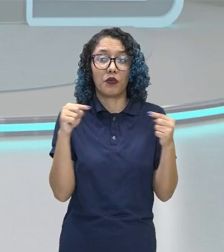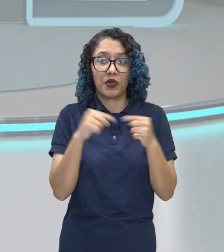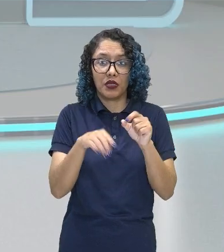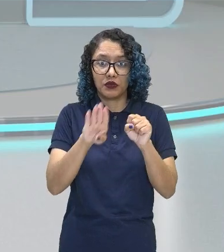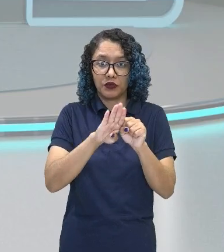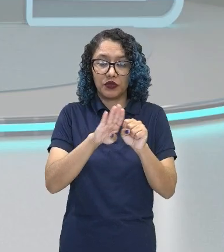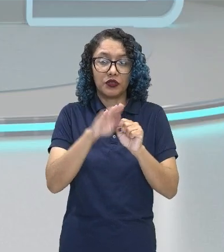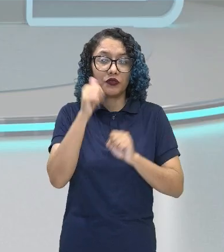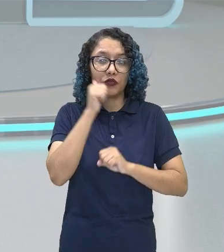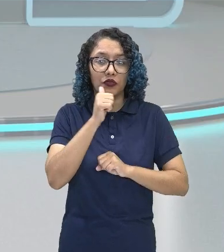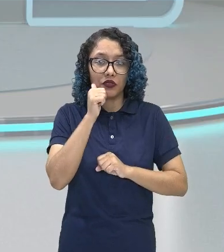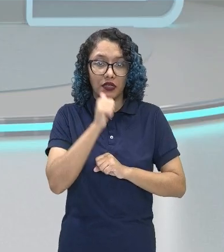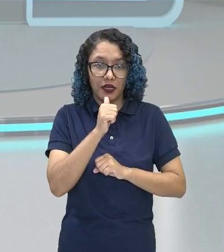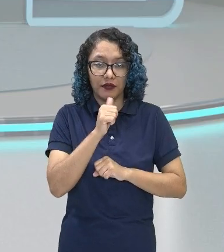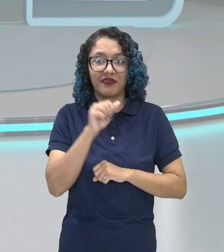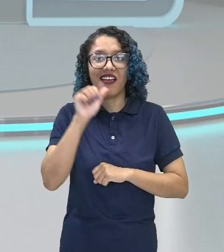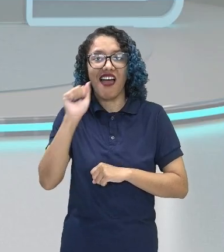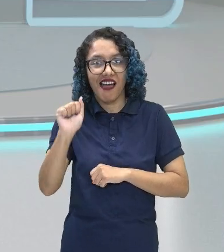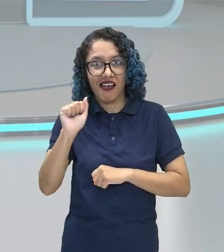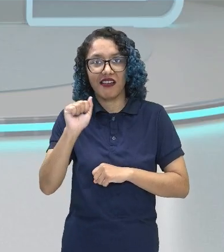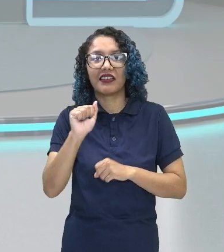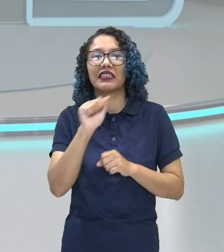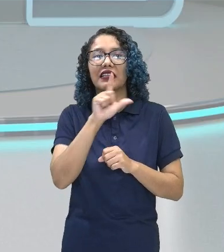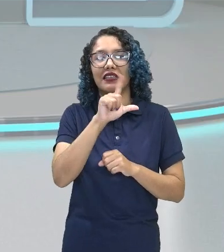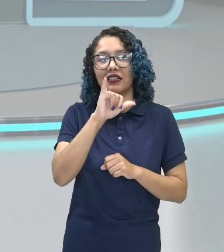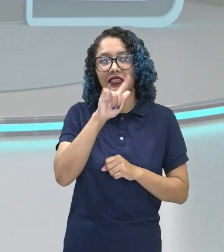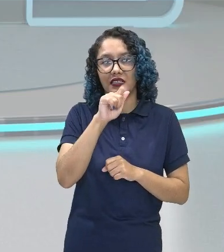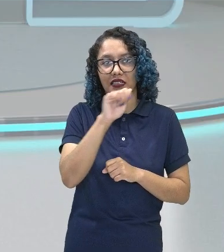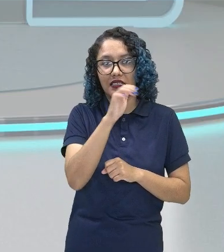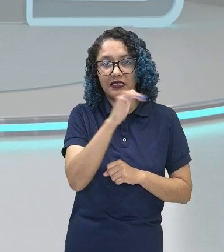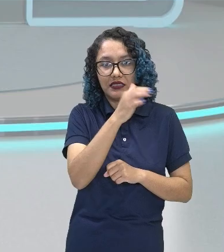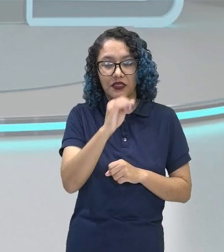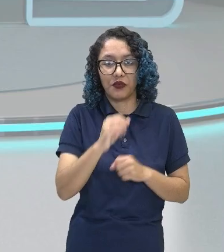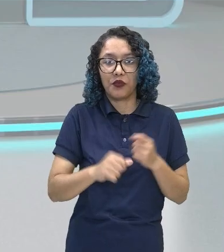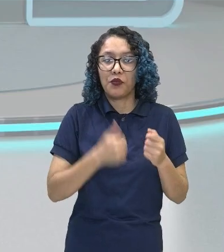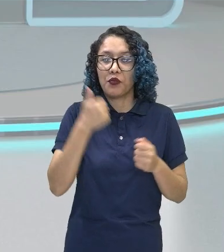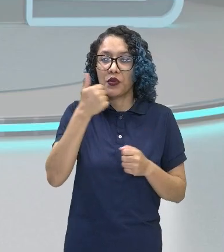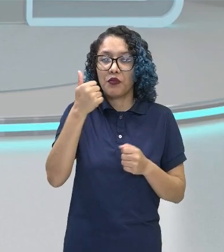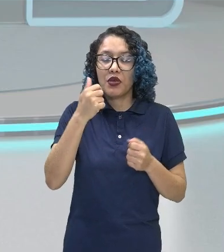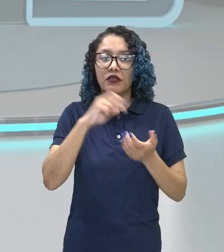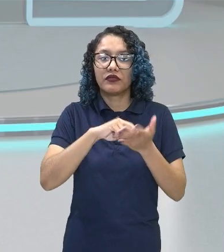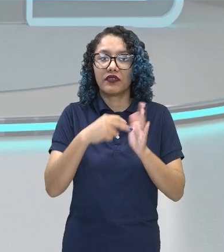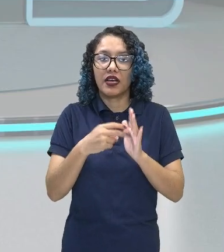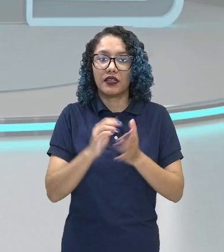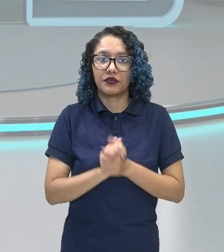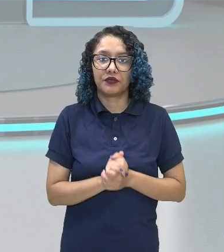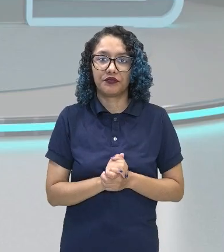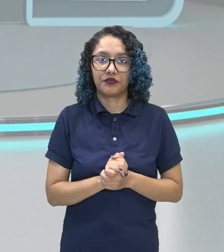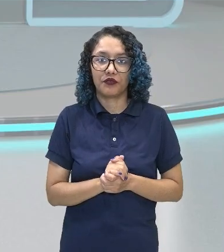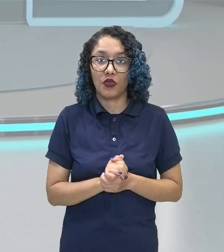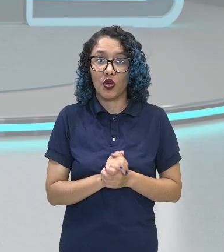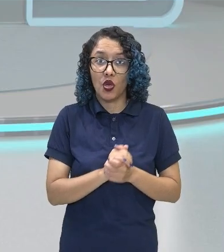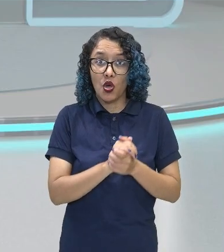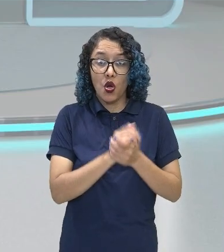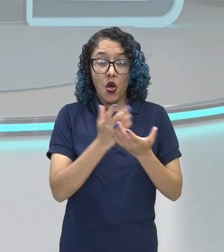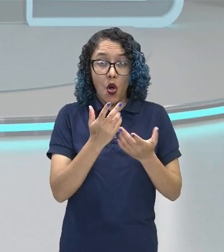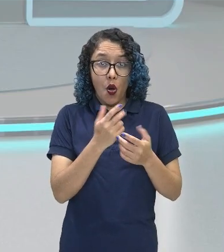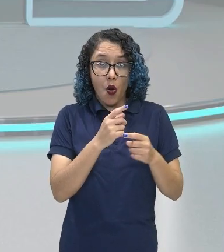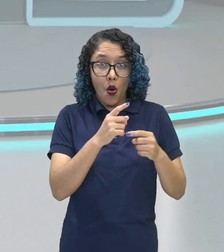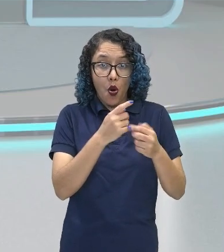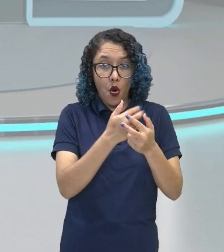a ligação, né? Primeiro sentido, junção entre duas ou mais